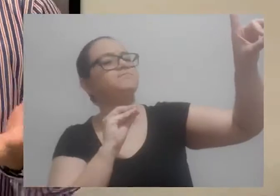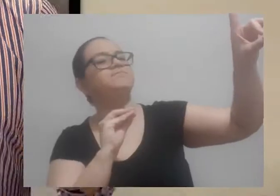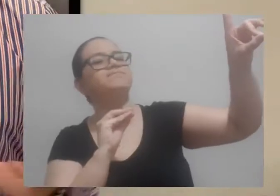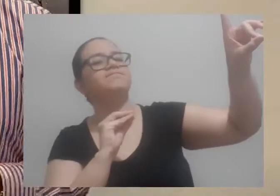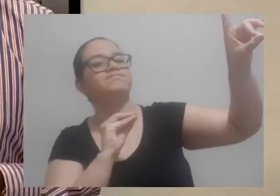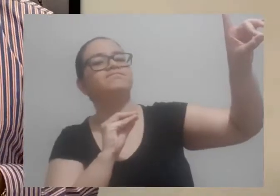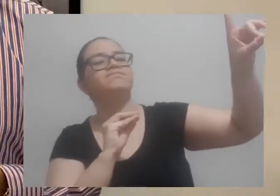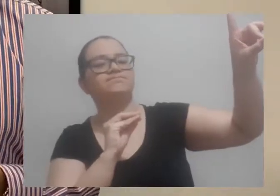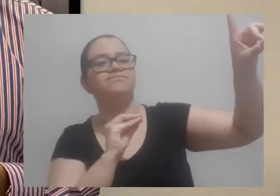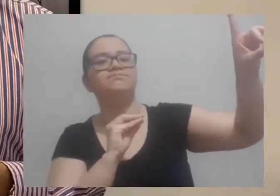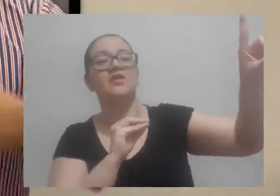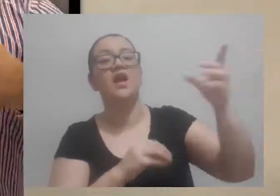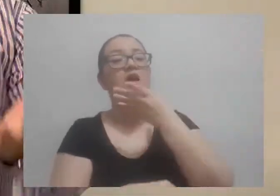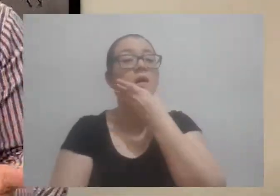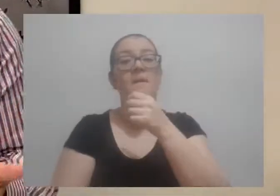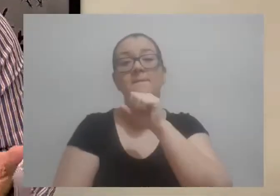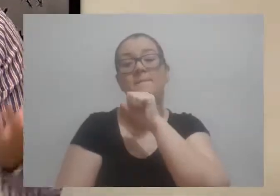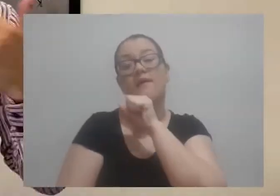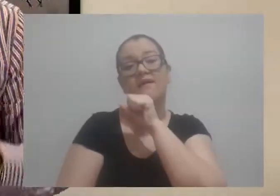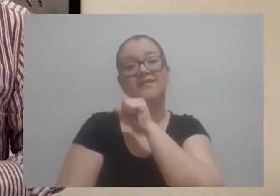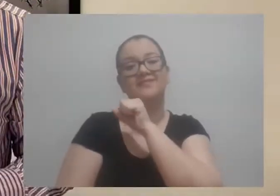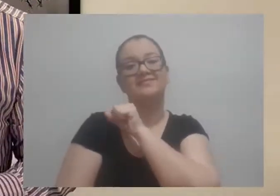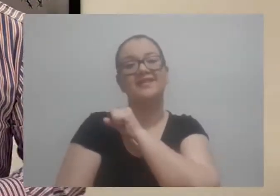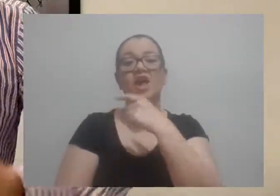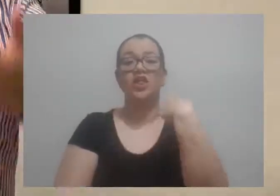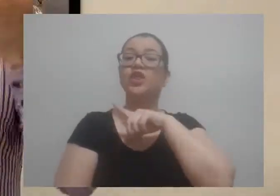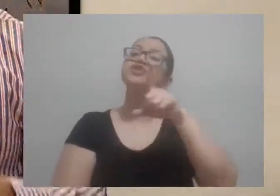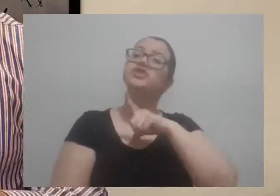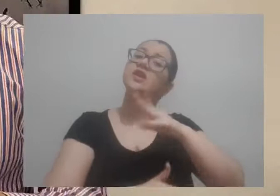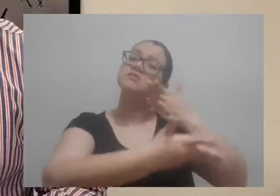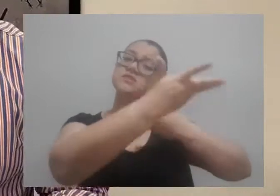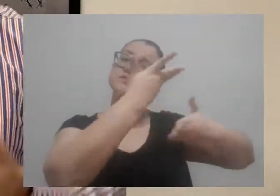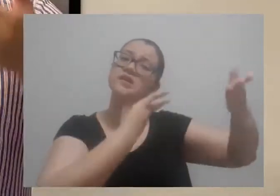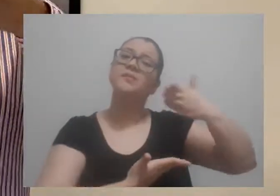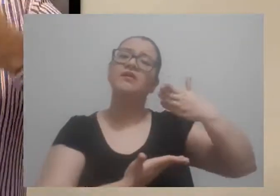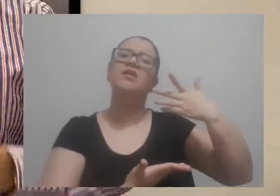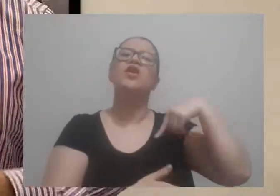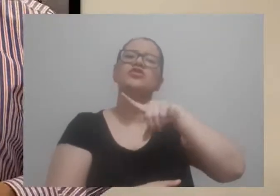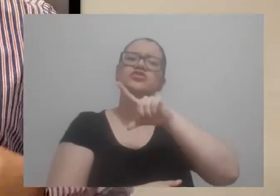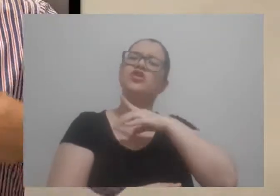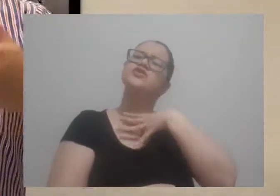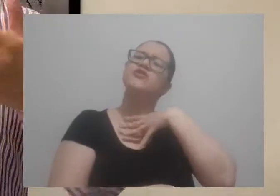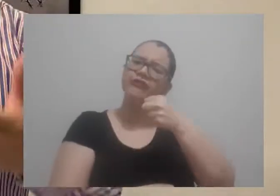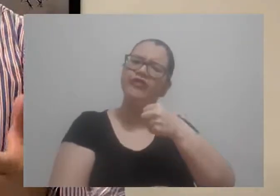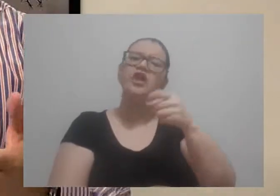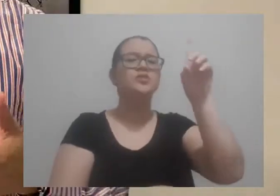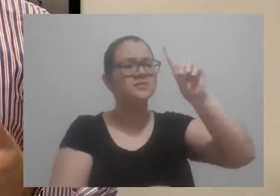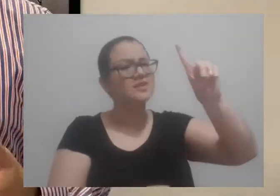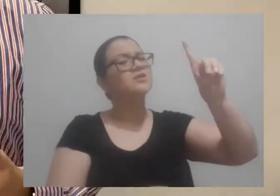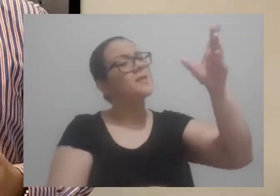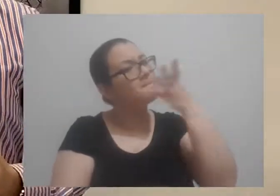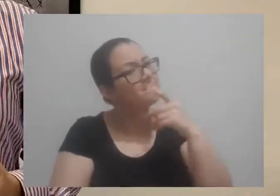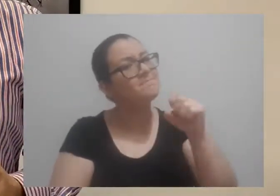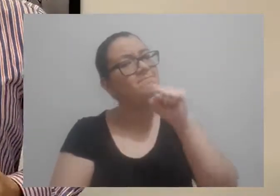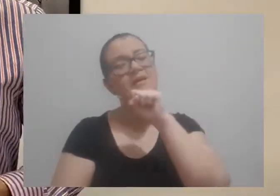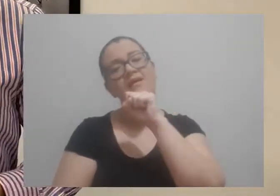qual nós temos um relacionamento. Somos filhos, se Ele é o nosso Pai, nós somos filhos, e se nós somos filhos, nós temos a